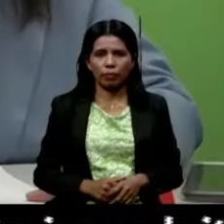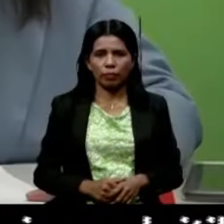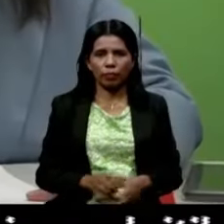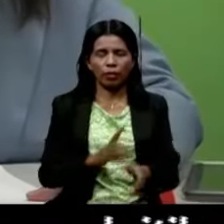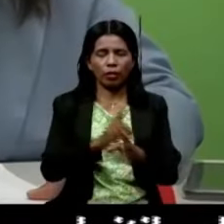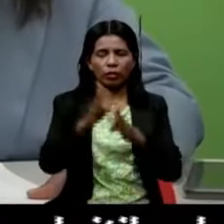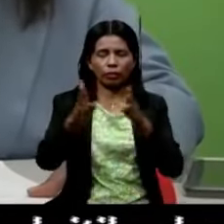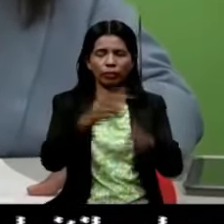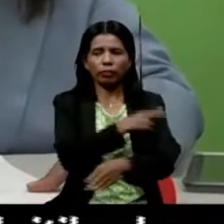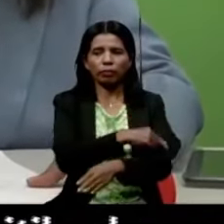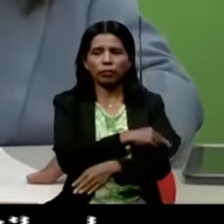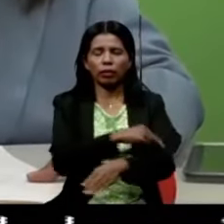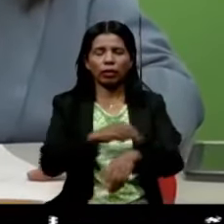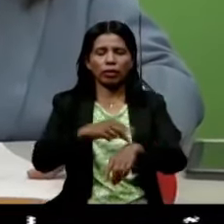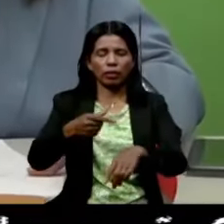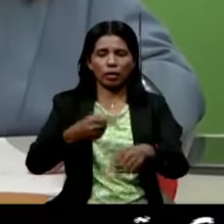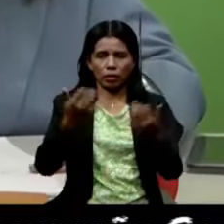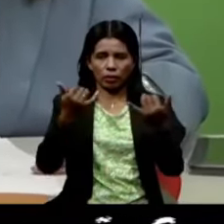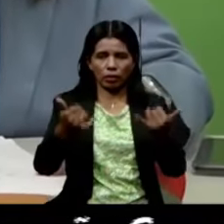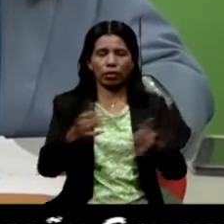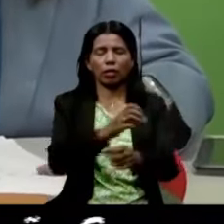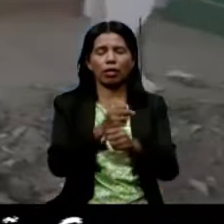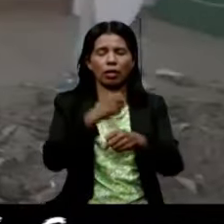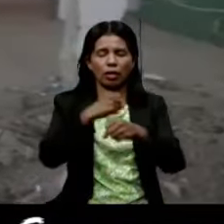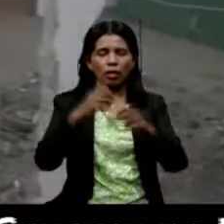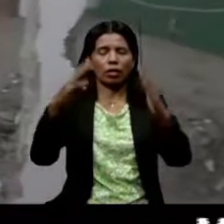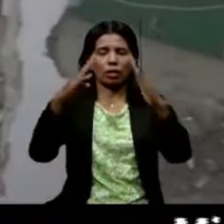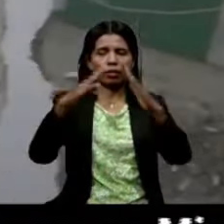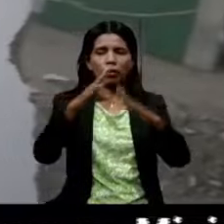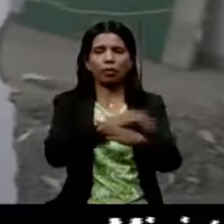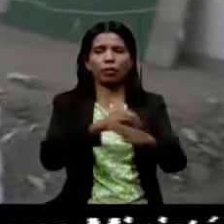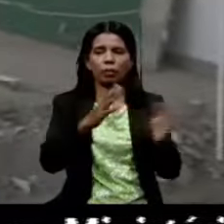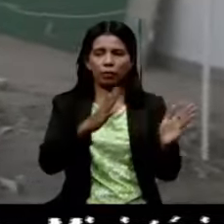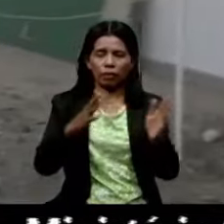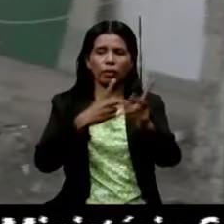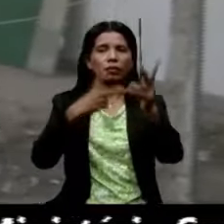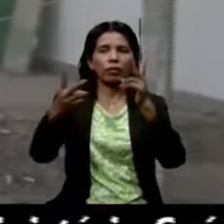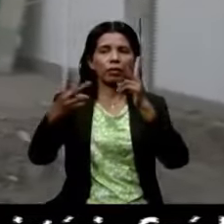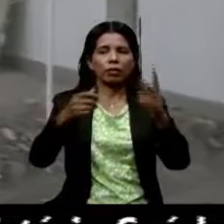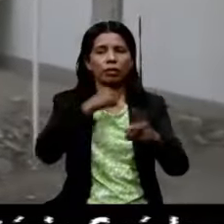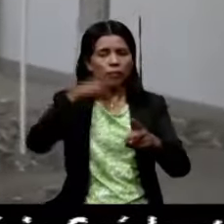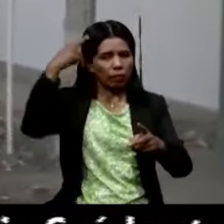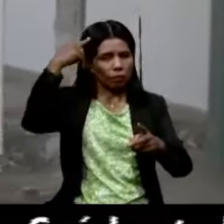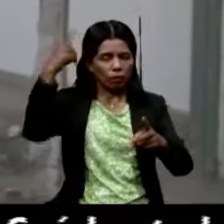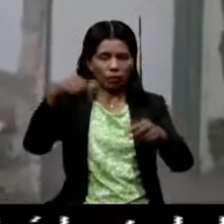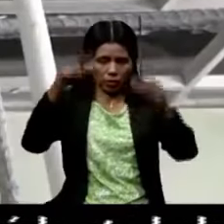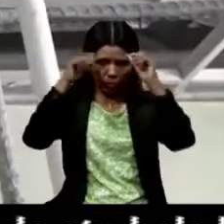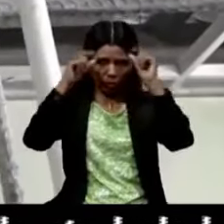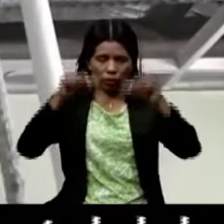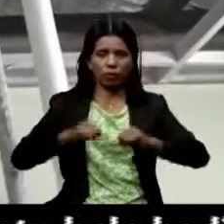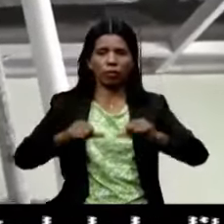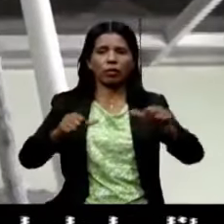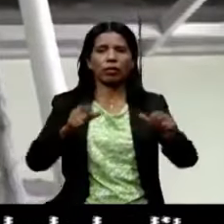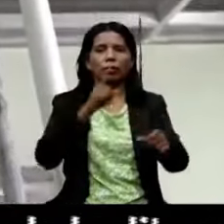Diretora Executiva do Hospital Nacional Hateten, dadang ne construção sala emergência nebe prepara para a visita a Papa Francisco e a Timor-Leste lá ohela, onde